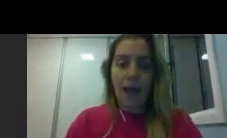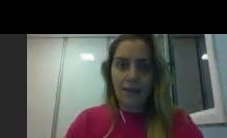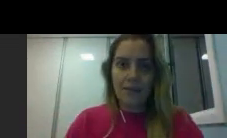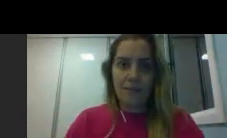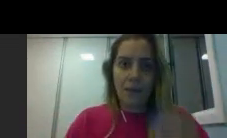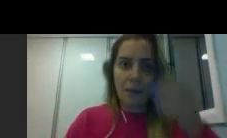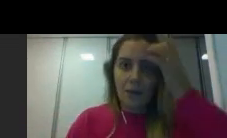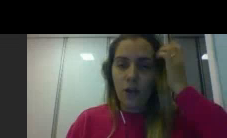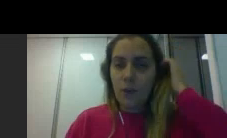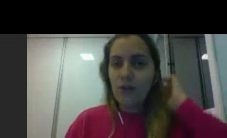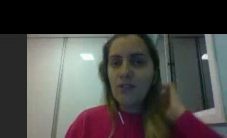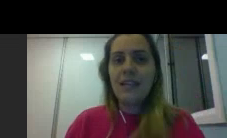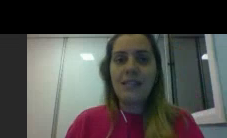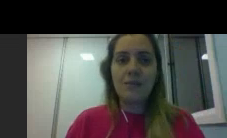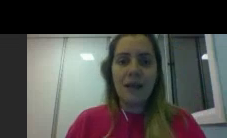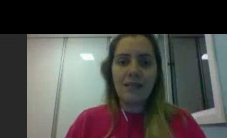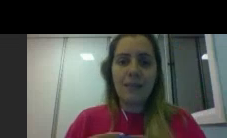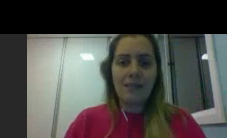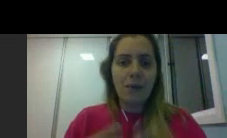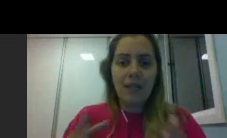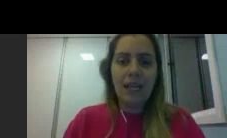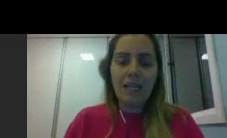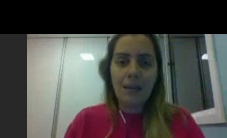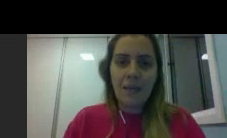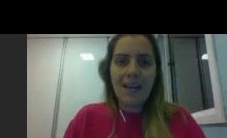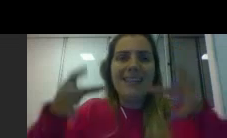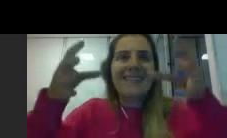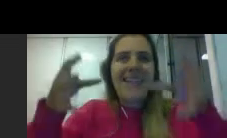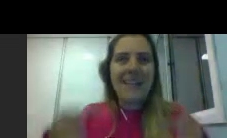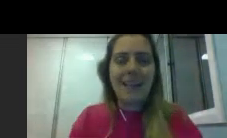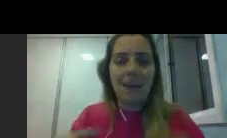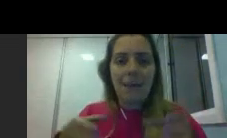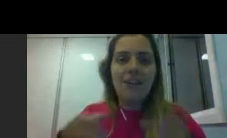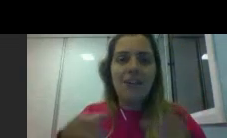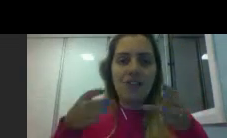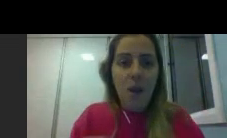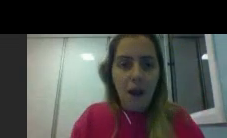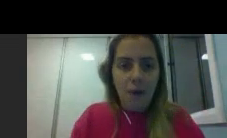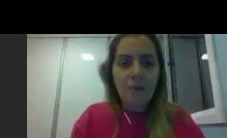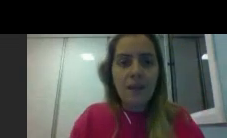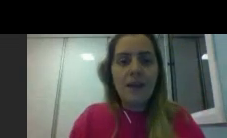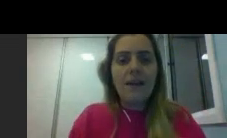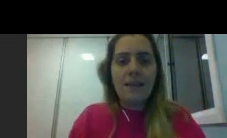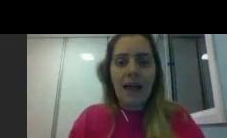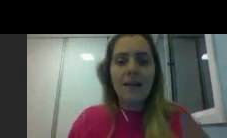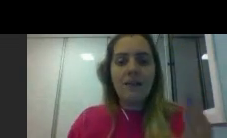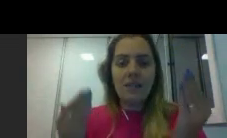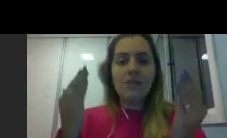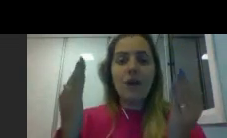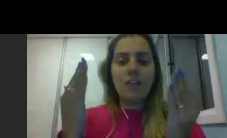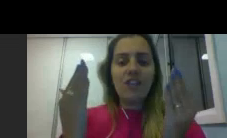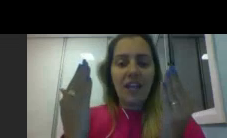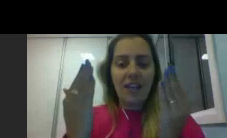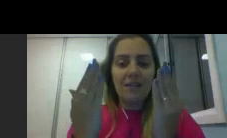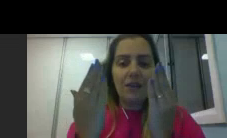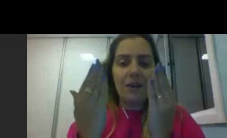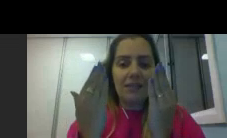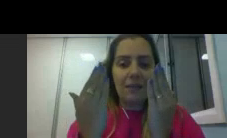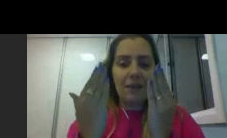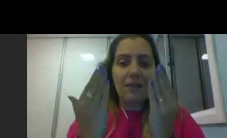exatamente iguais, para eu produzir essa proteína minha exatamente igual, tá? Nesses